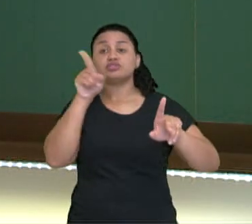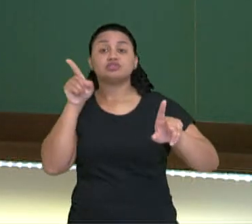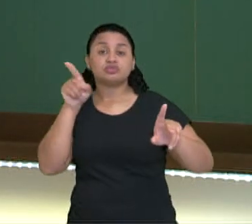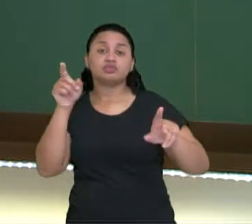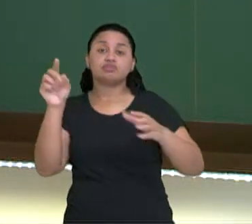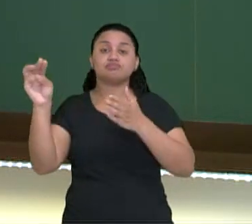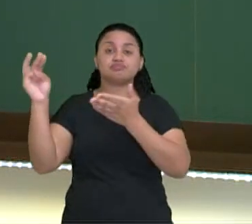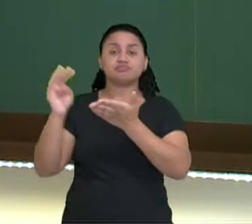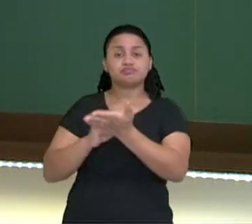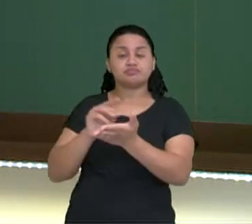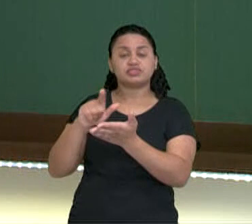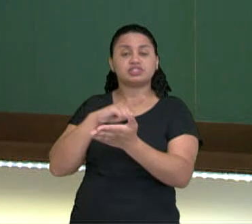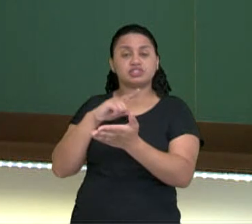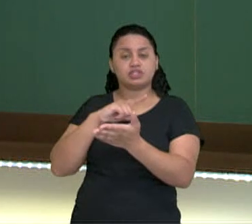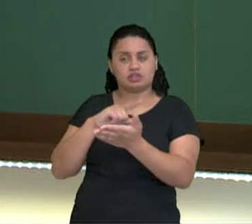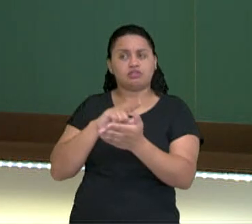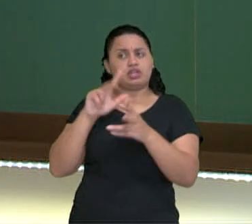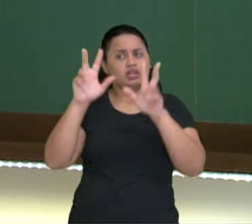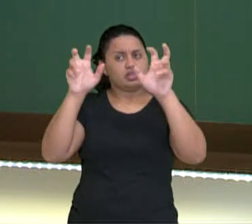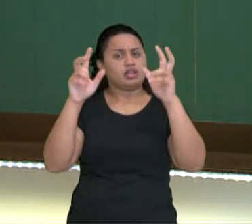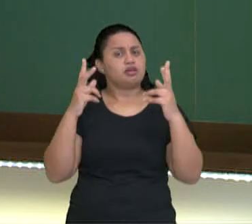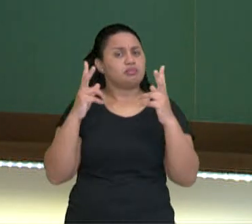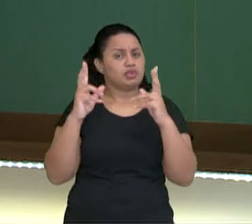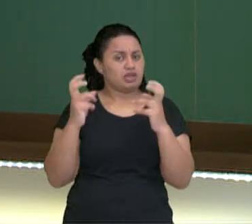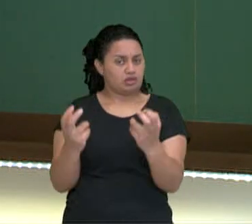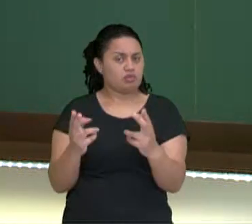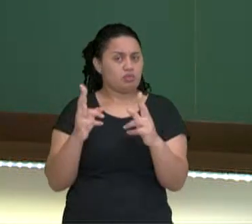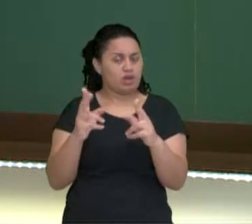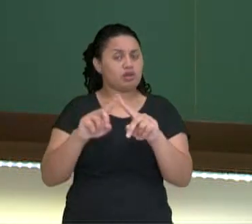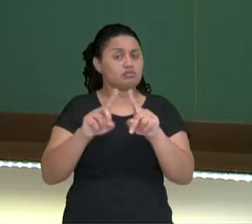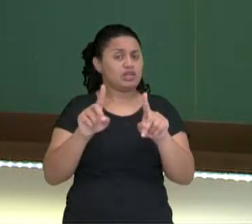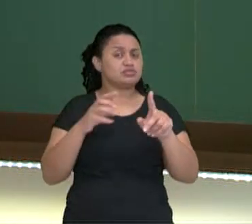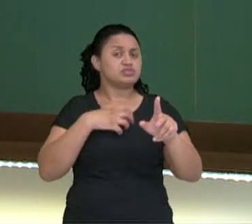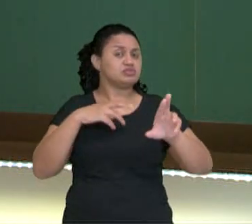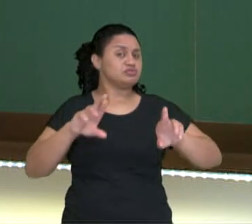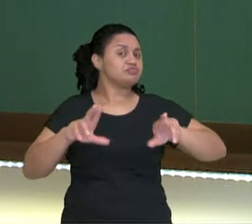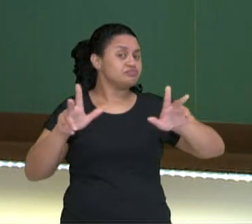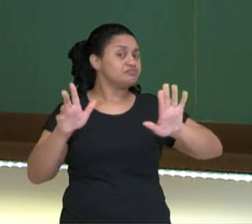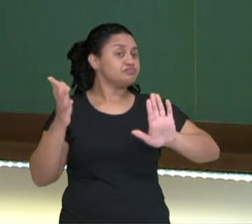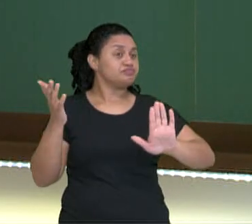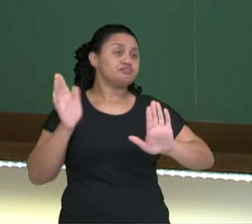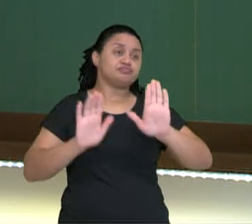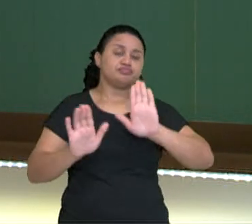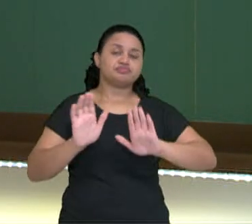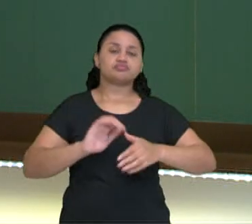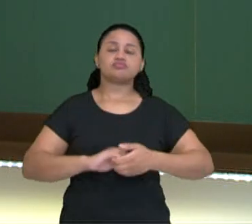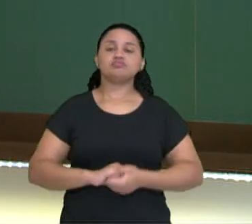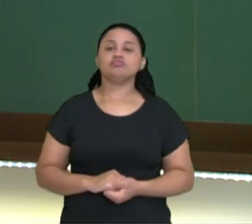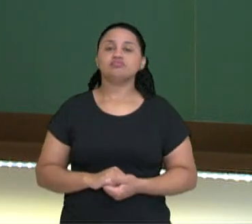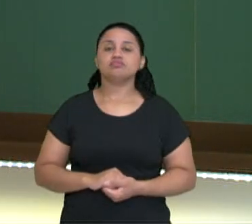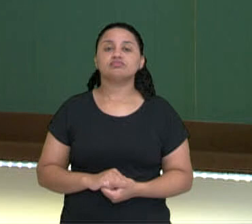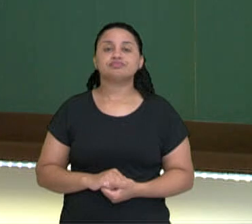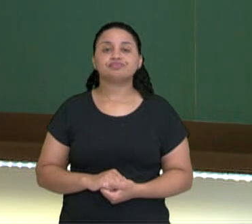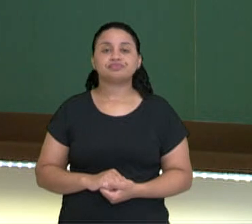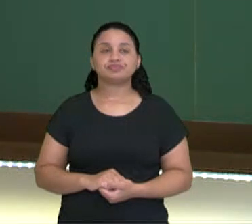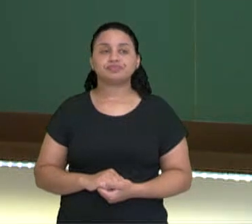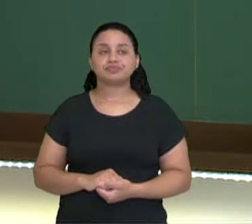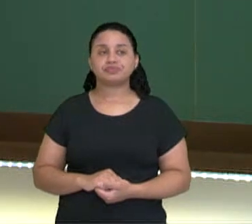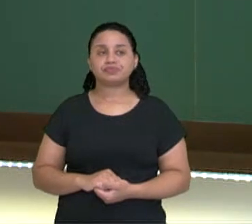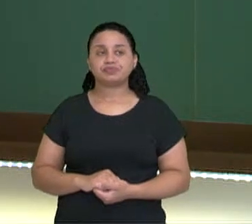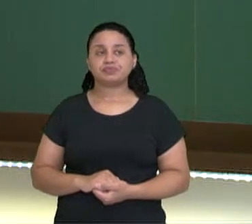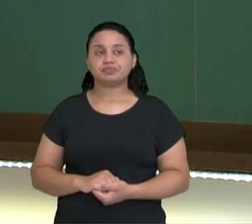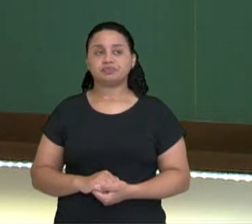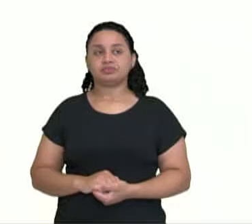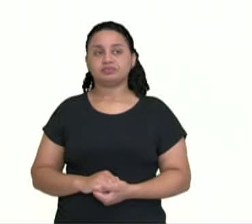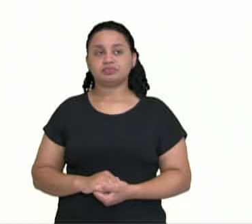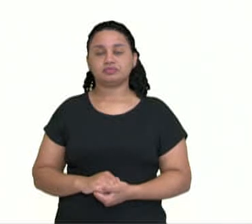recebeu, apesar de ser o mesmo assunto, está sendo contada de uma outra maneira. E por último, check the